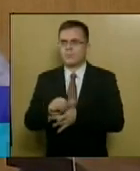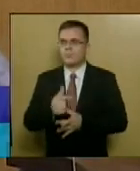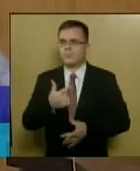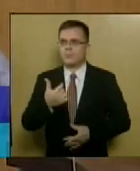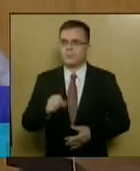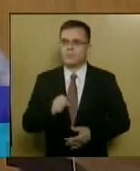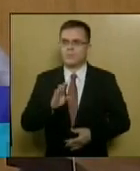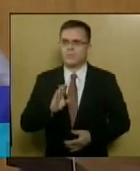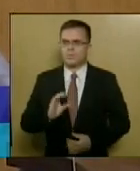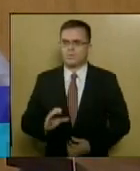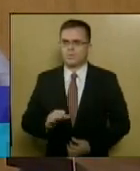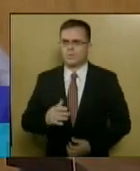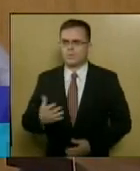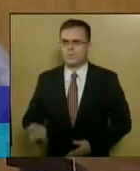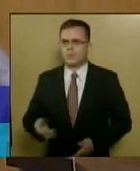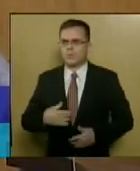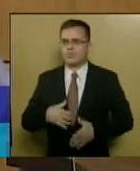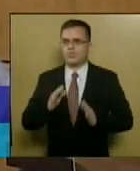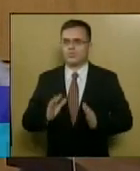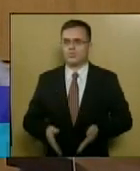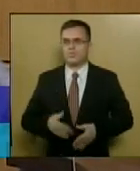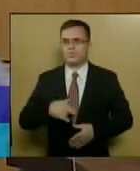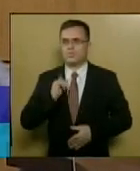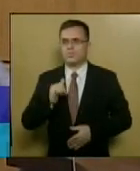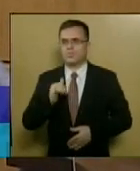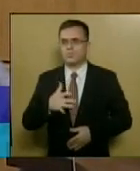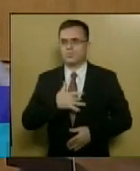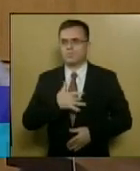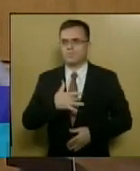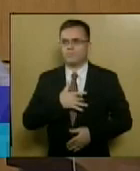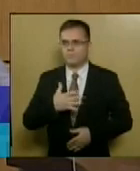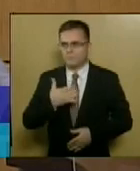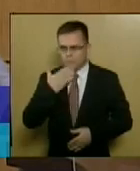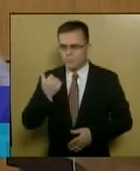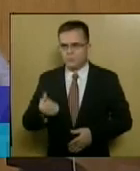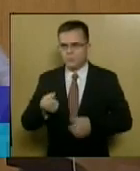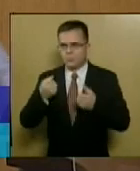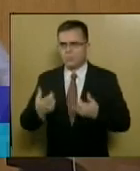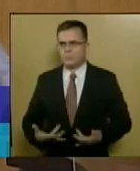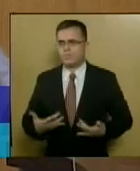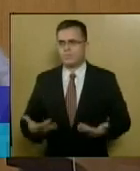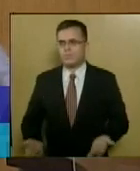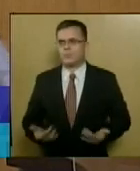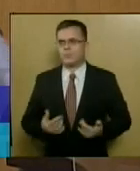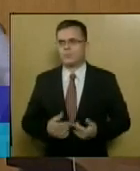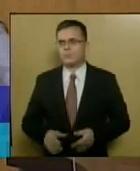28BC, ele disse, capitão, use seu coração, que eu acho que vai ficar melhor. Porque